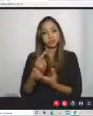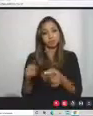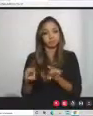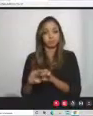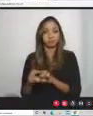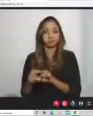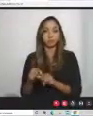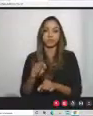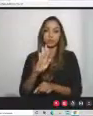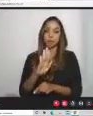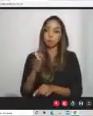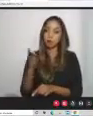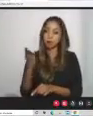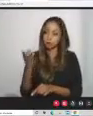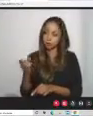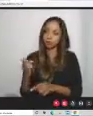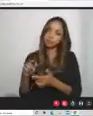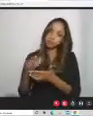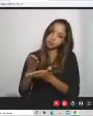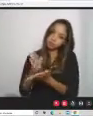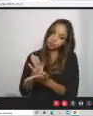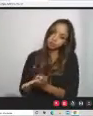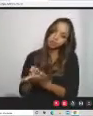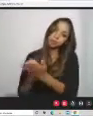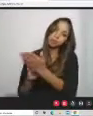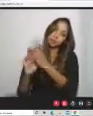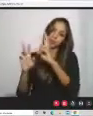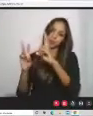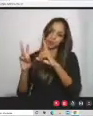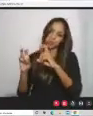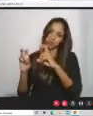parabéns por fazer esse tema a esta casa, viu? Muito agradeço.